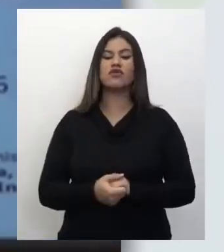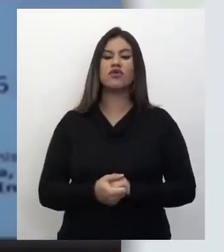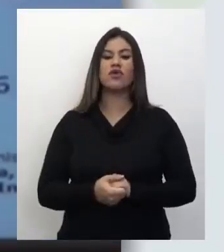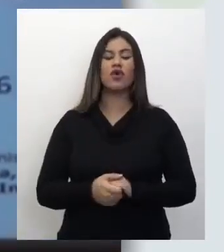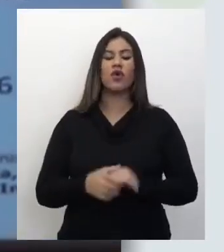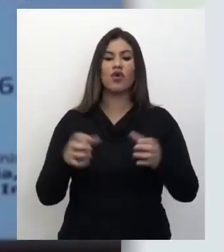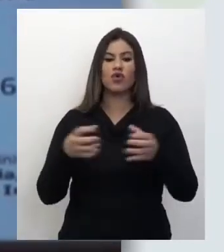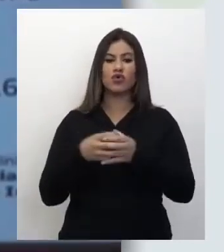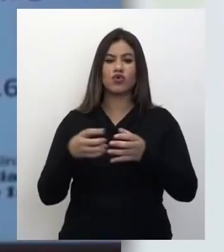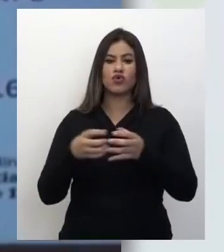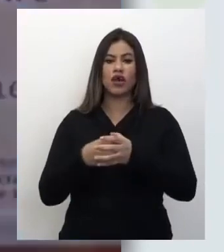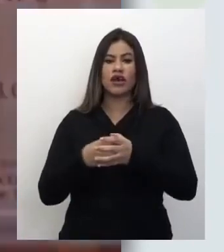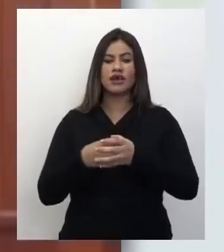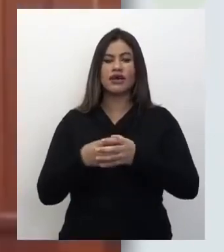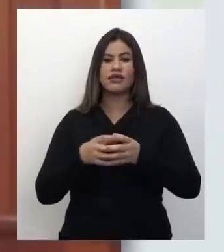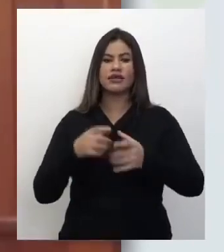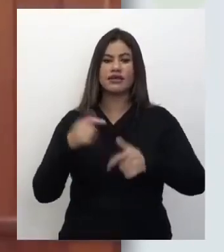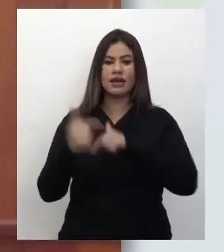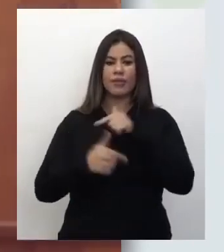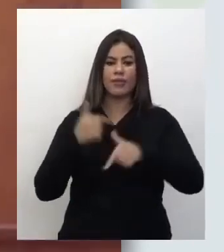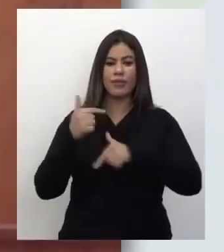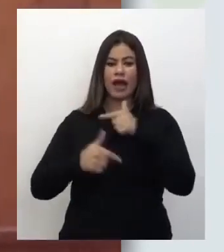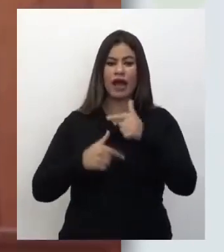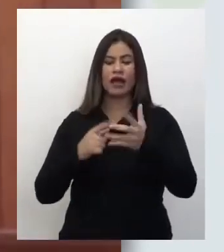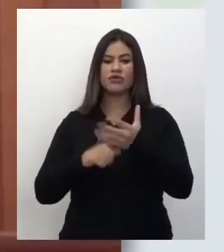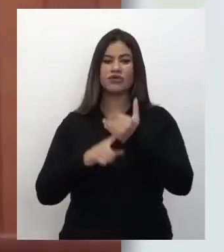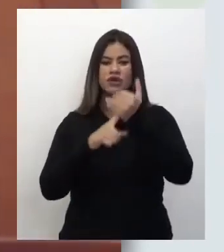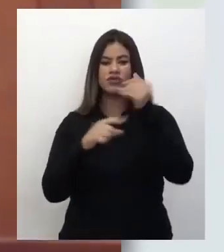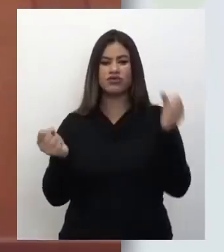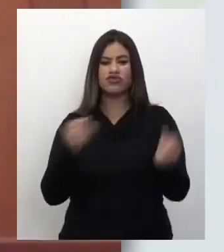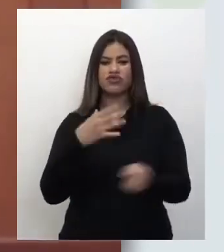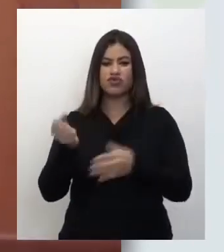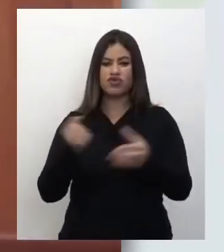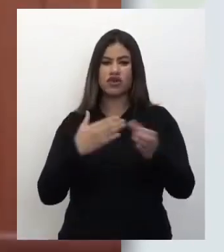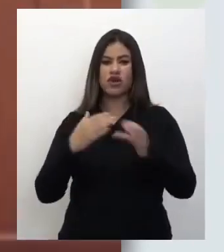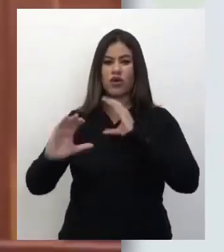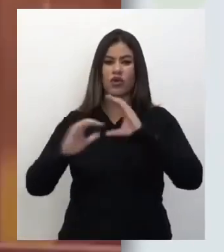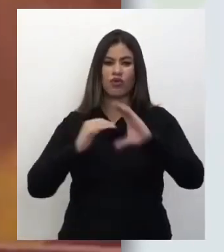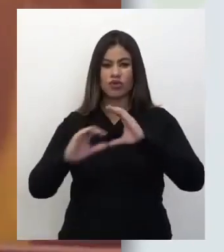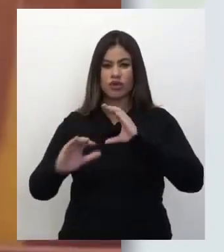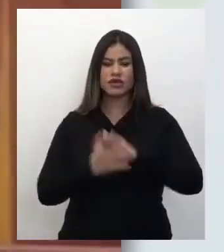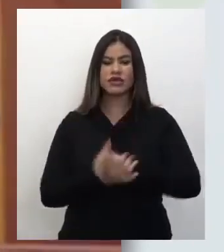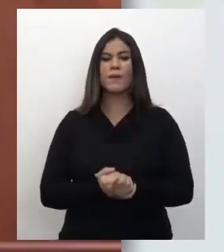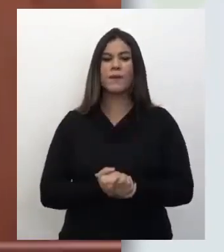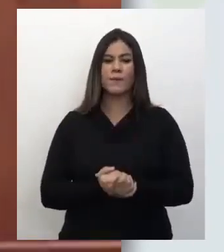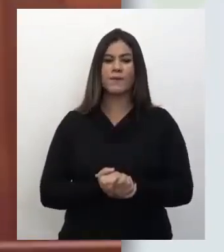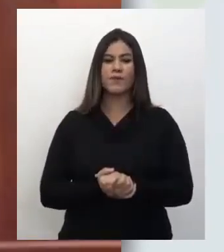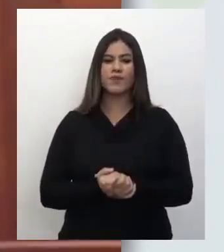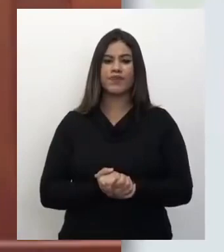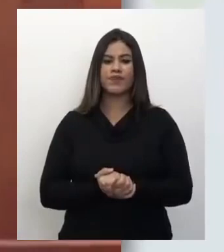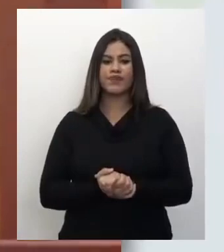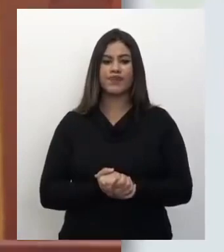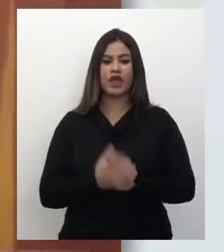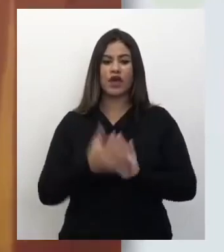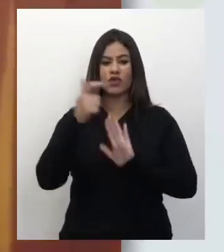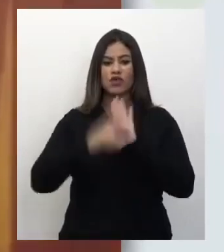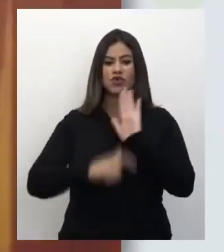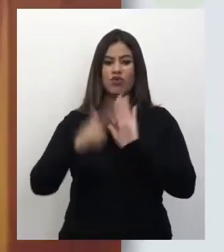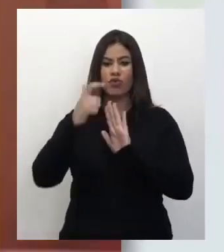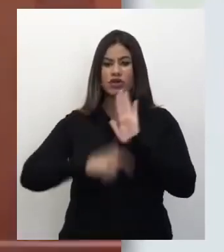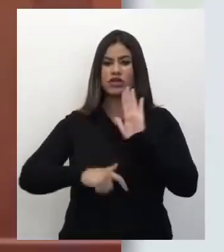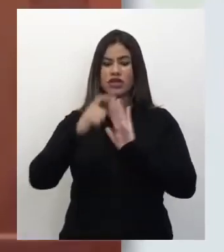do Ministério da Ciência, Tecnologia, Inovações e Comunicações. Os resultados dos modelos